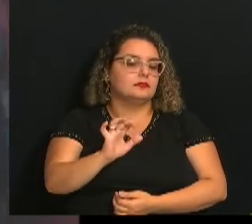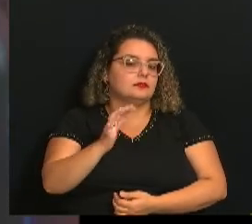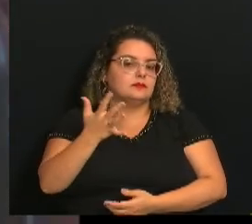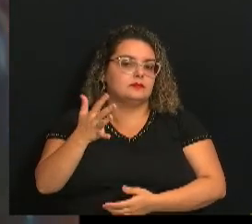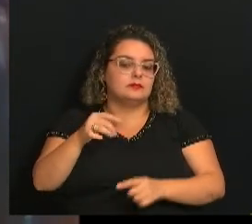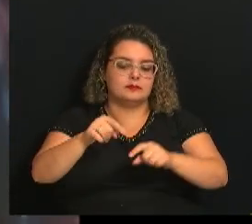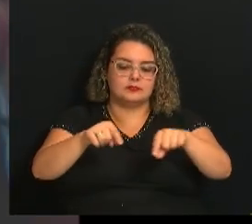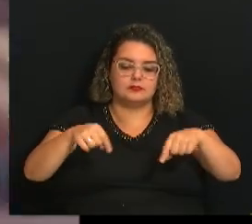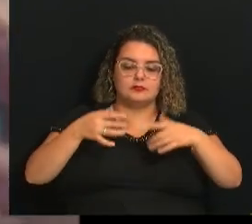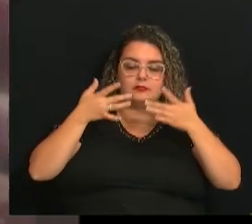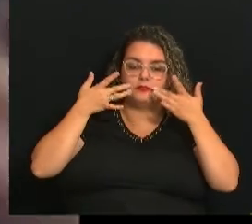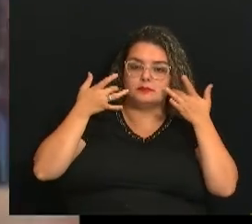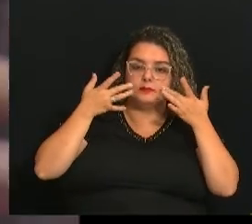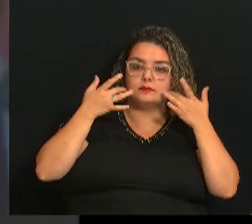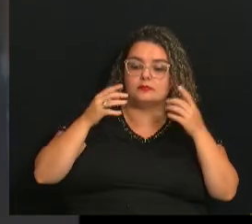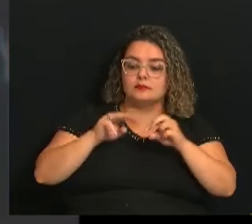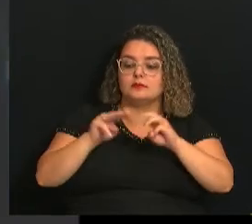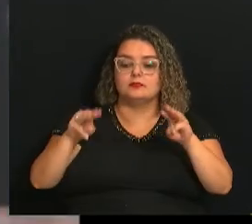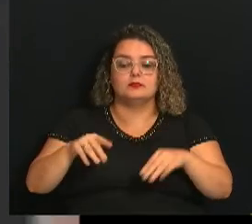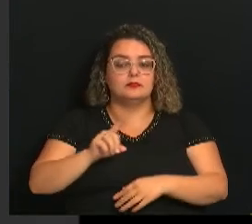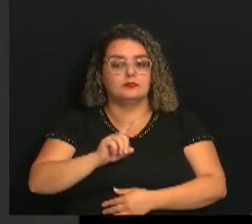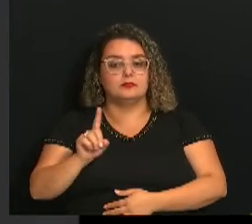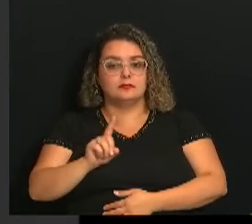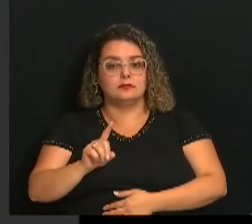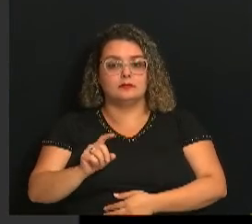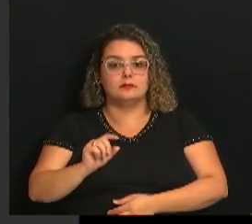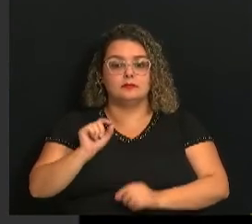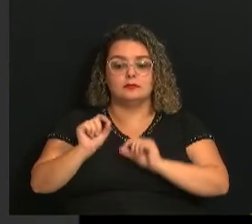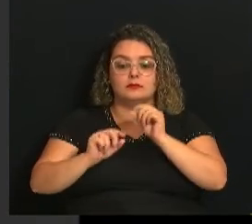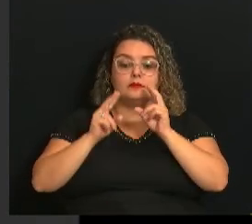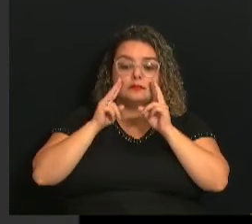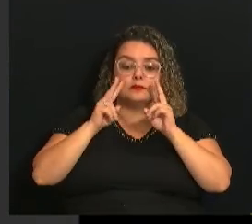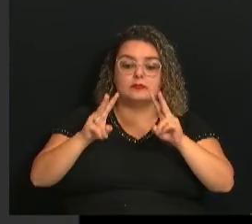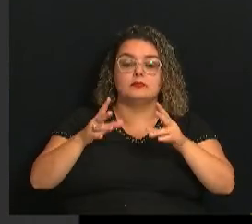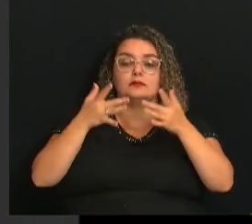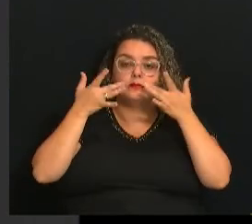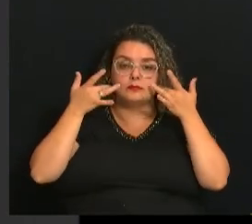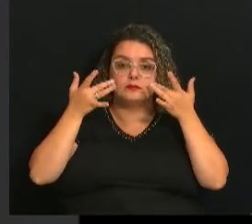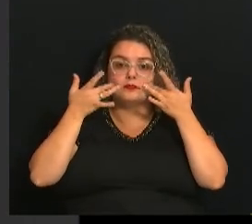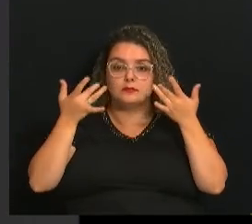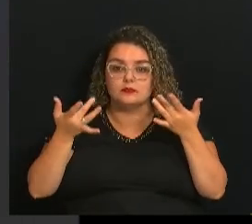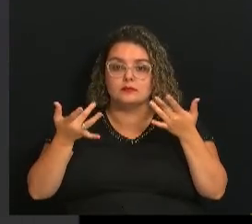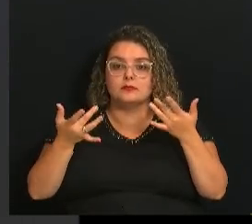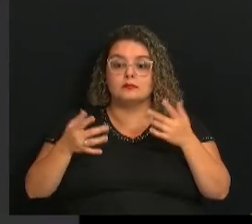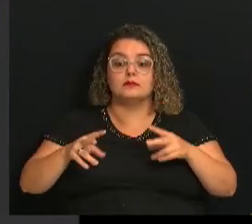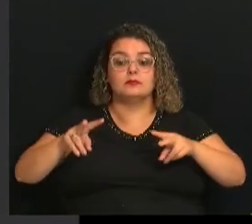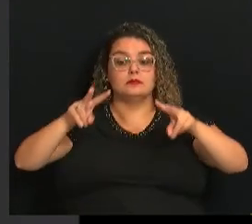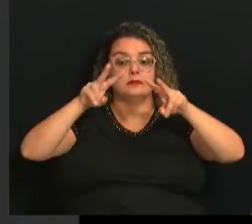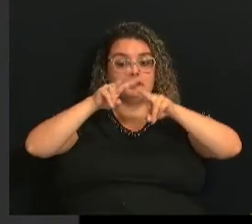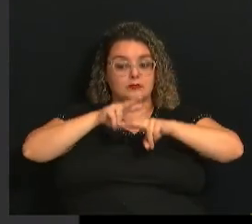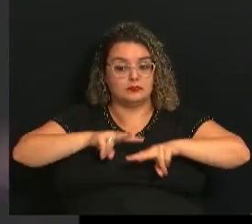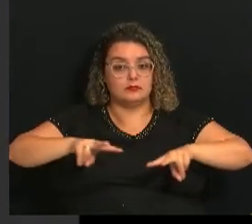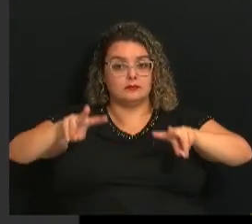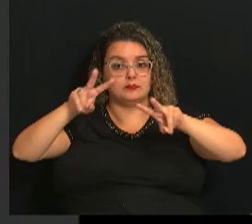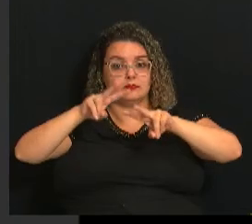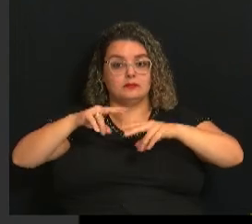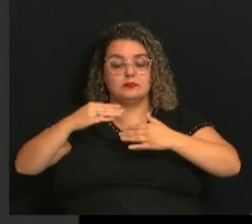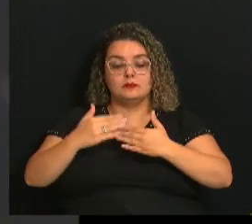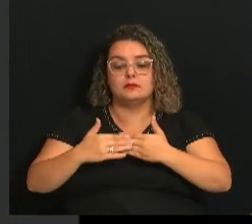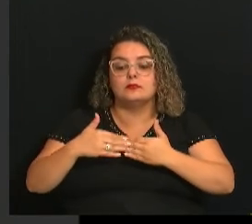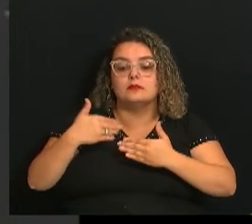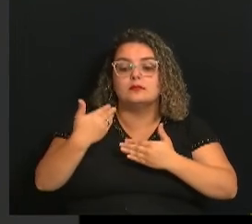e no museu. O que a gente vê no teatro e no museu é a visualização de uma parte de um